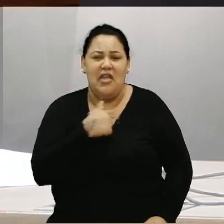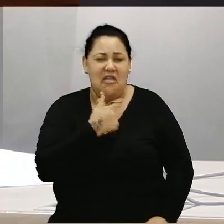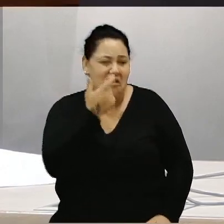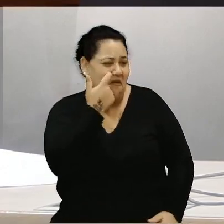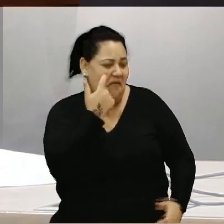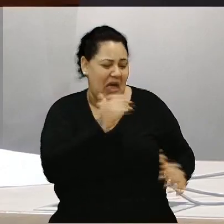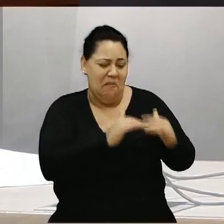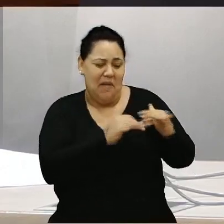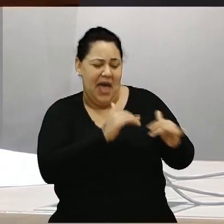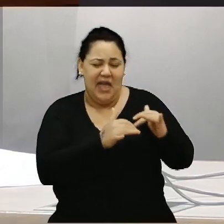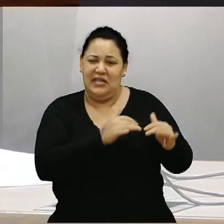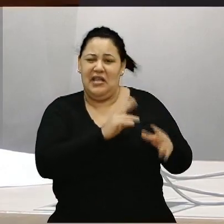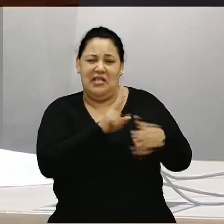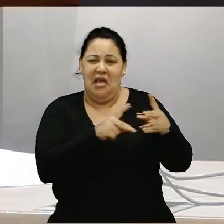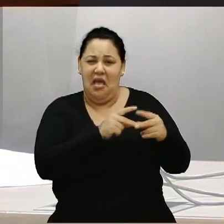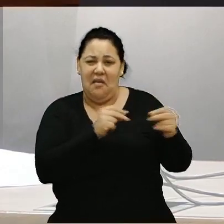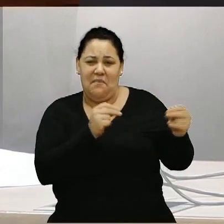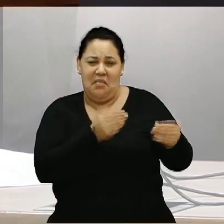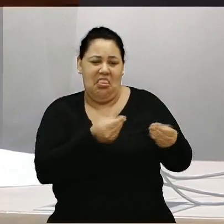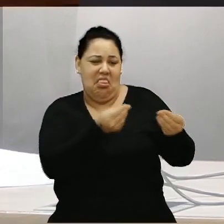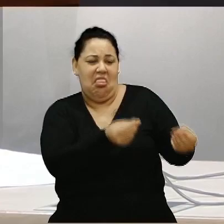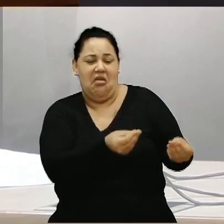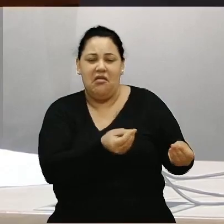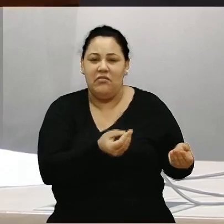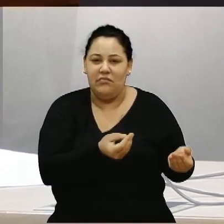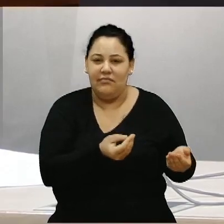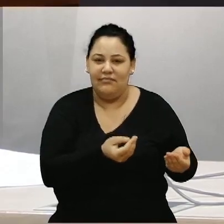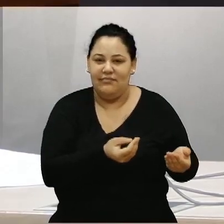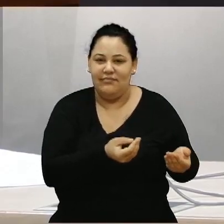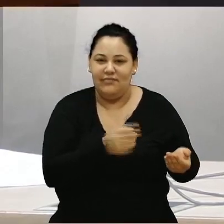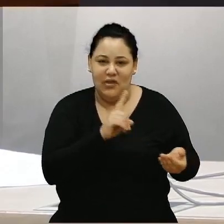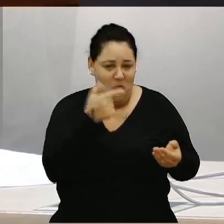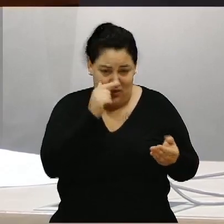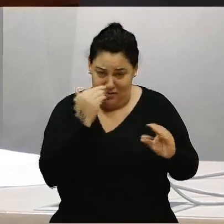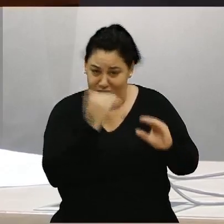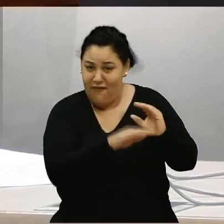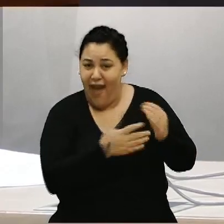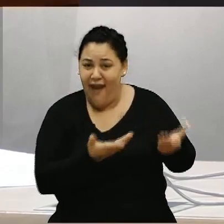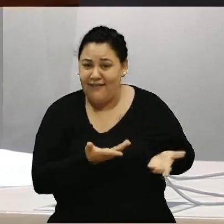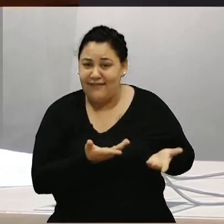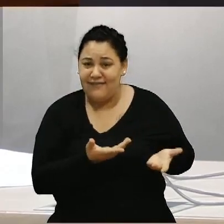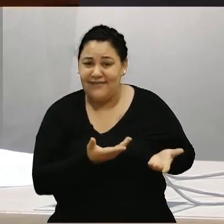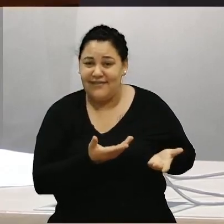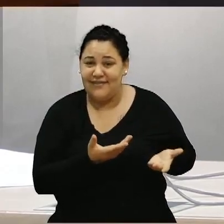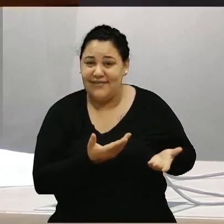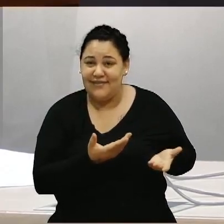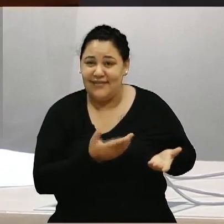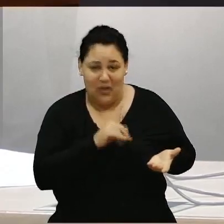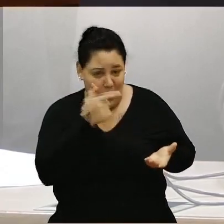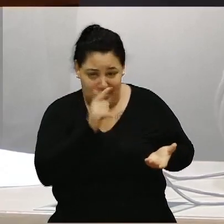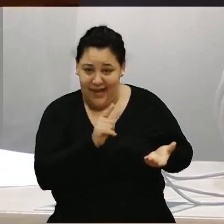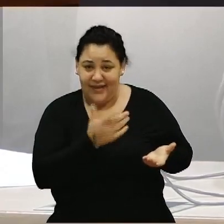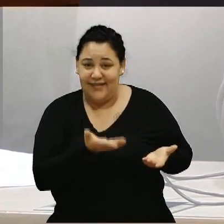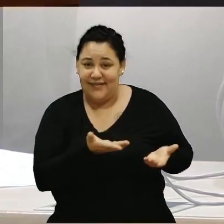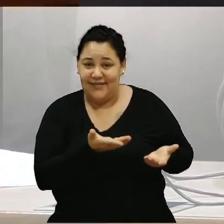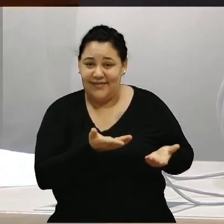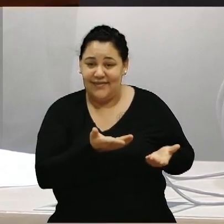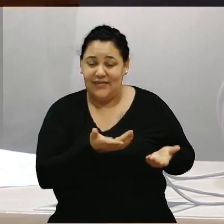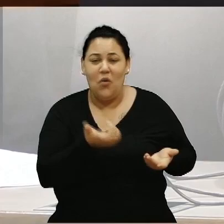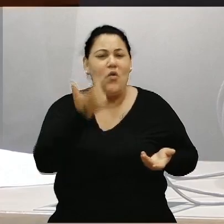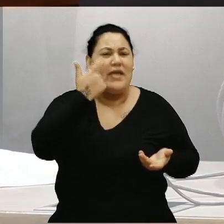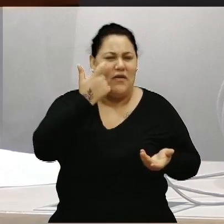Mas desde quando? Estão embalando desde quando não conseguem enviar? Então, assim, vereador, o que eu